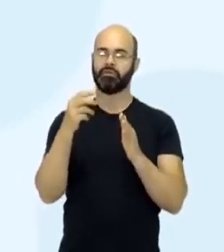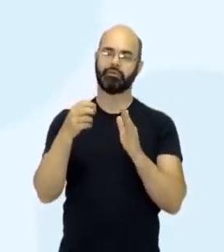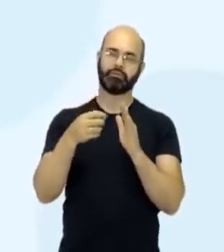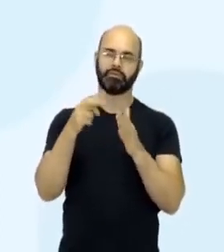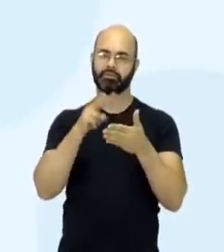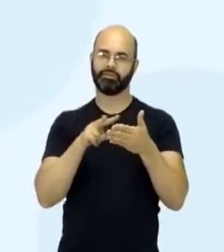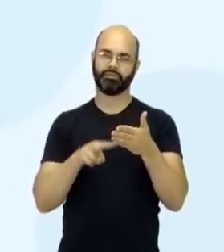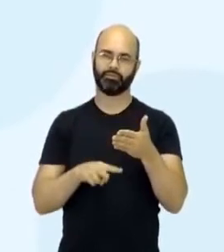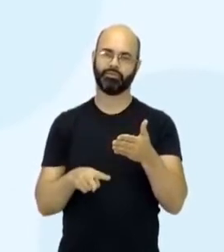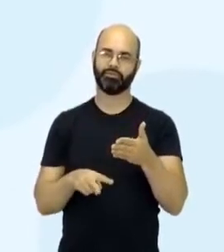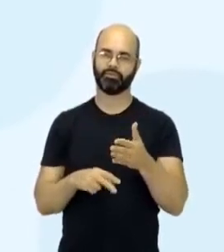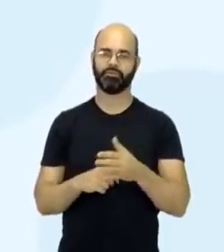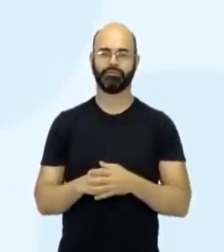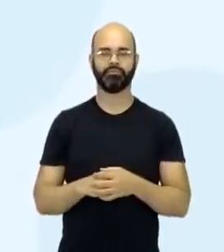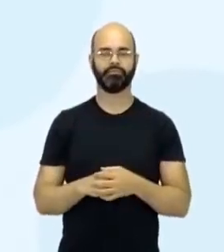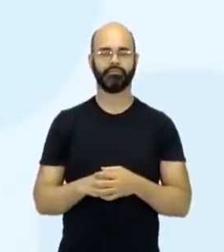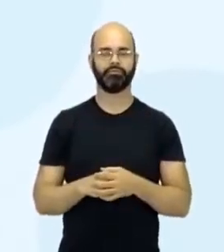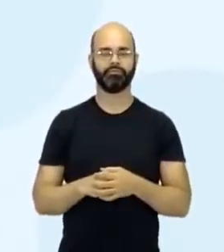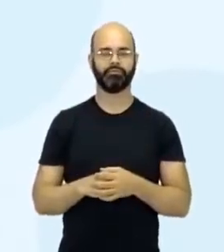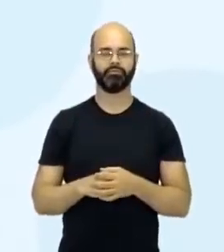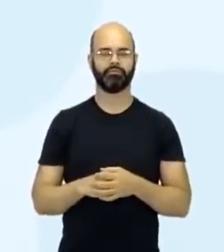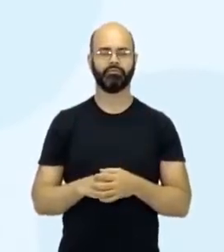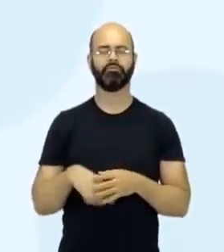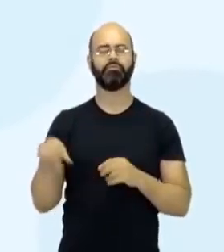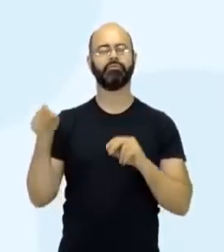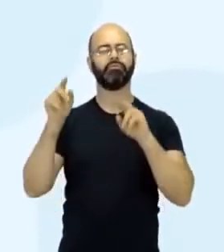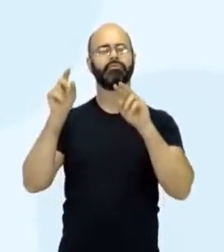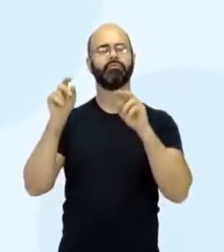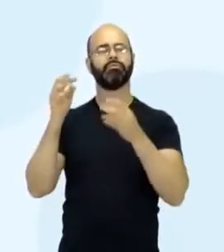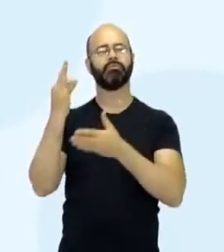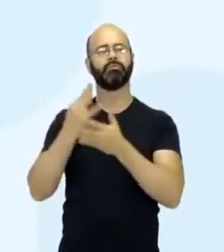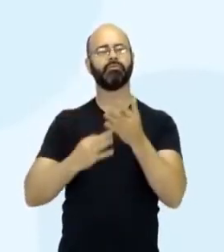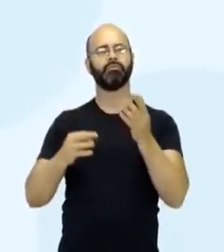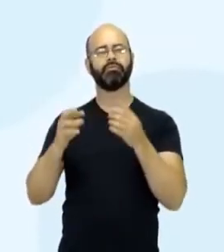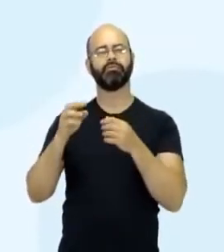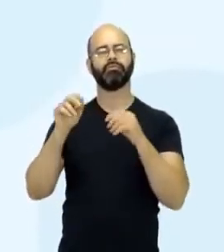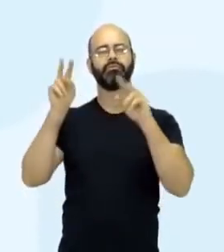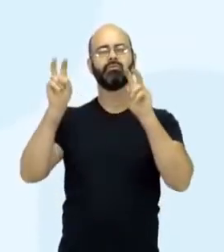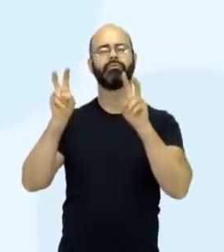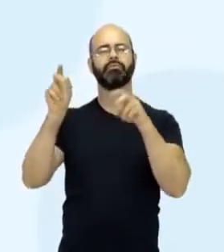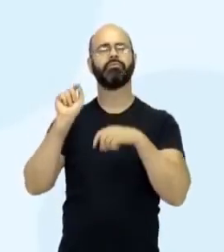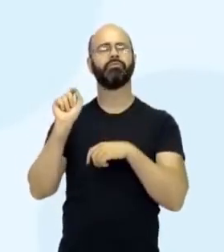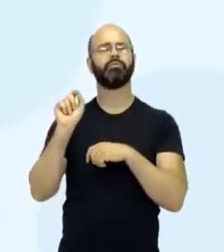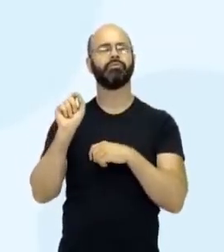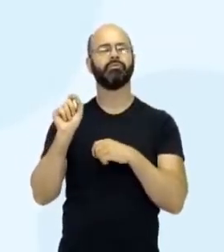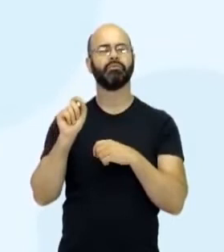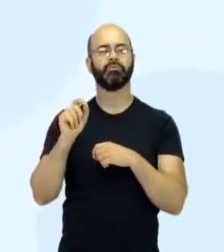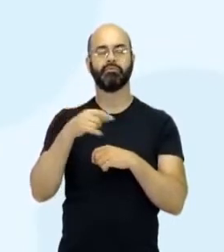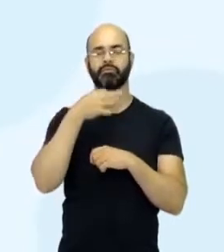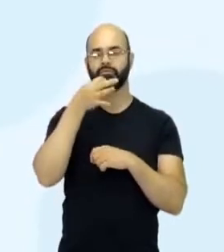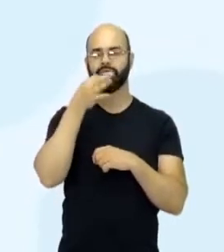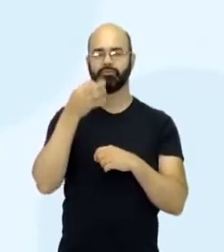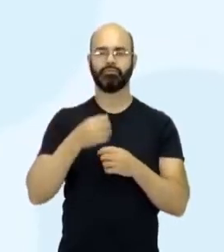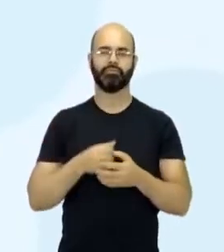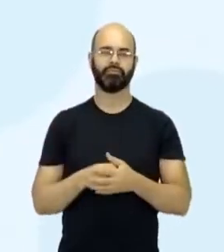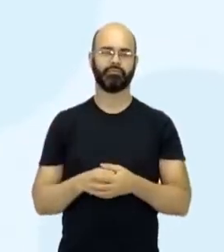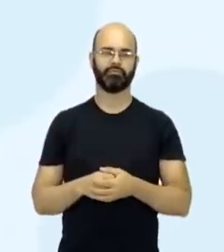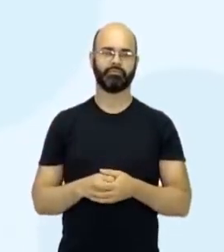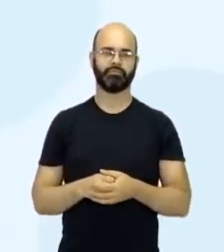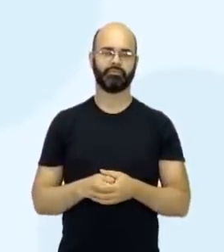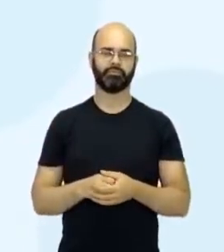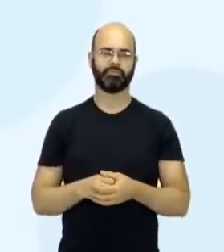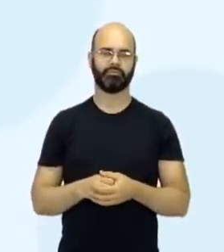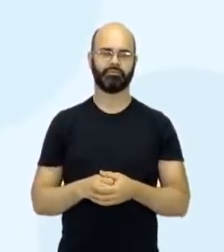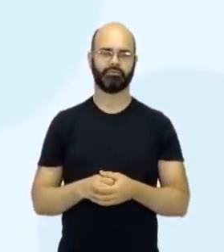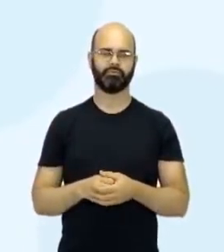texto, tá? Então, qual é o assunto do texto? Eu já vou colocando a resposta para vocês e aí nós vamos comentando, tá?